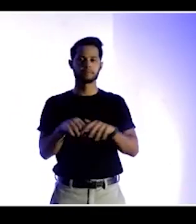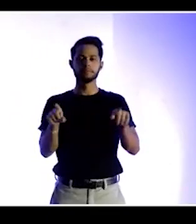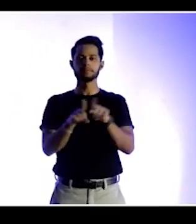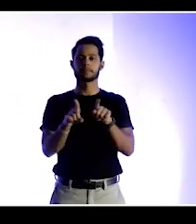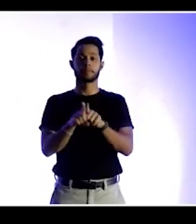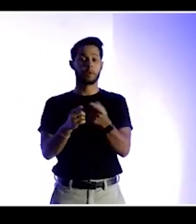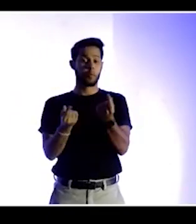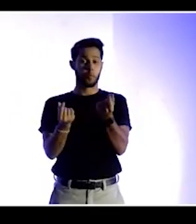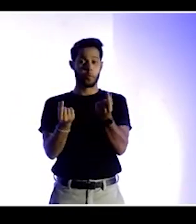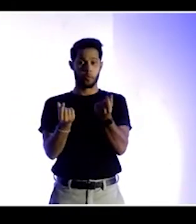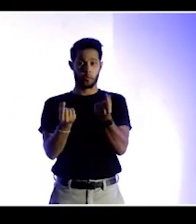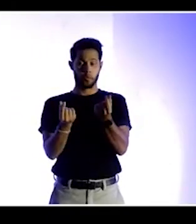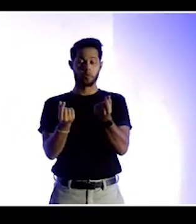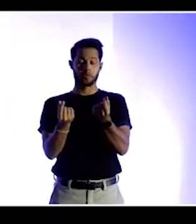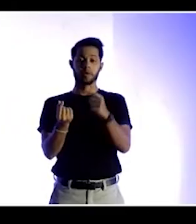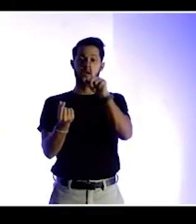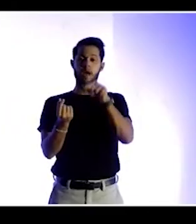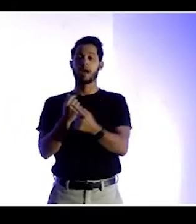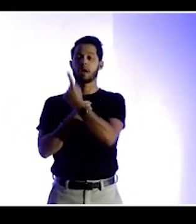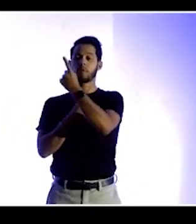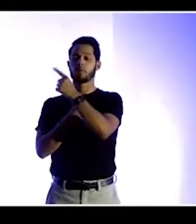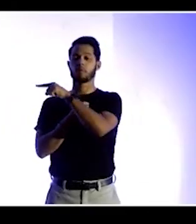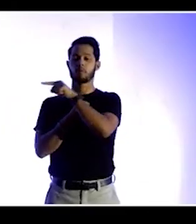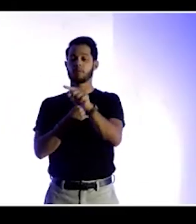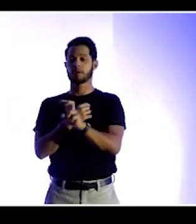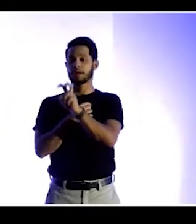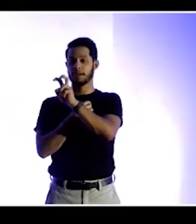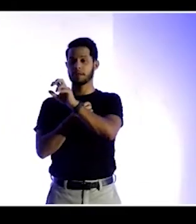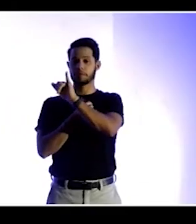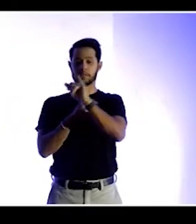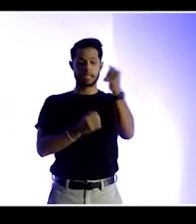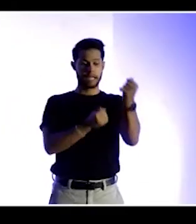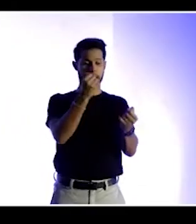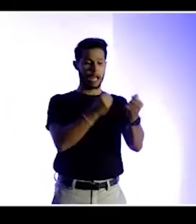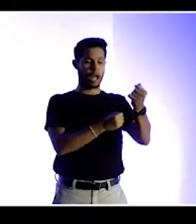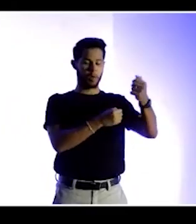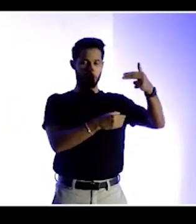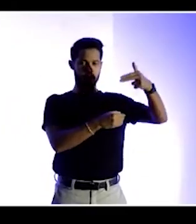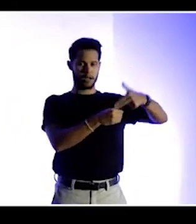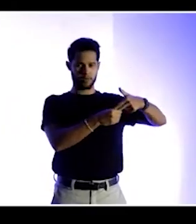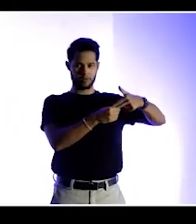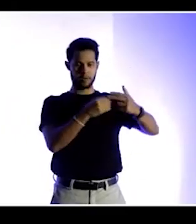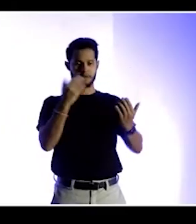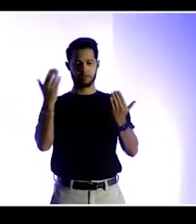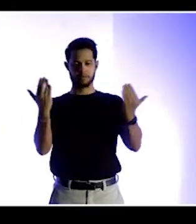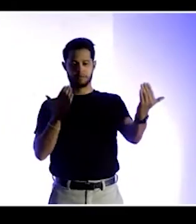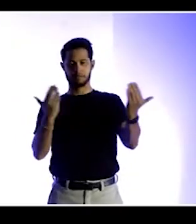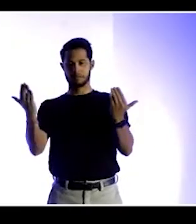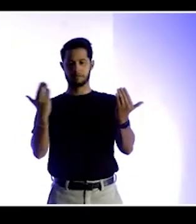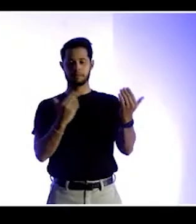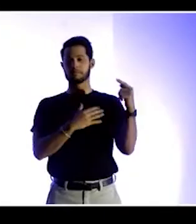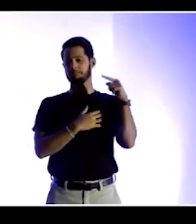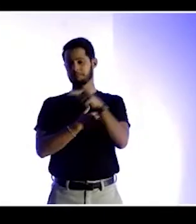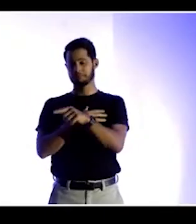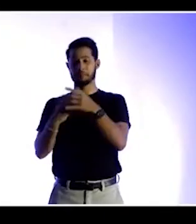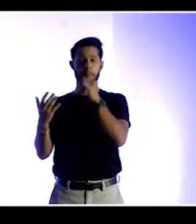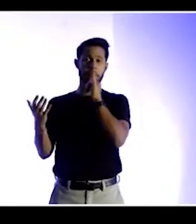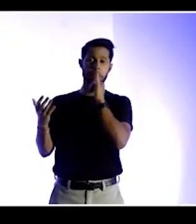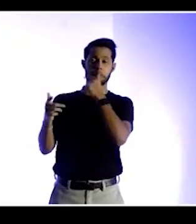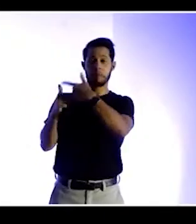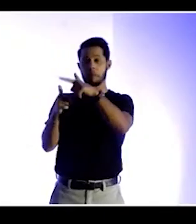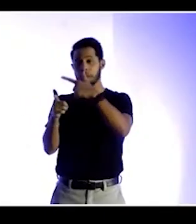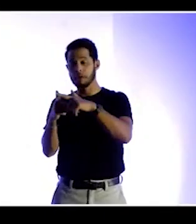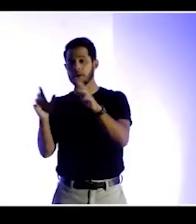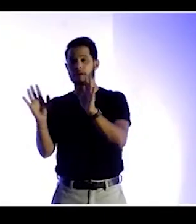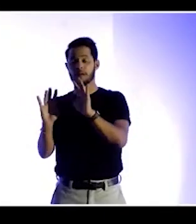quilômetro rodado é mais ou menos 1/5 do carro a gasolina, ele não tem emissões, ele